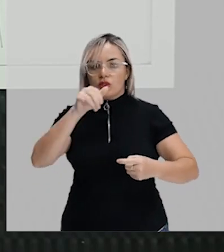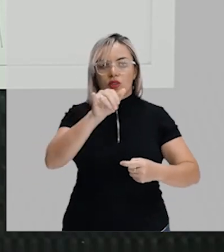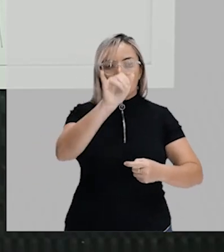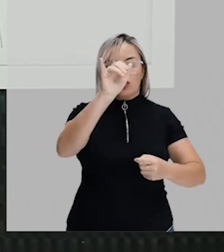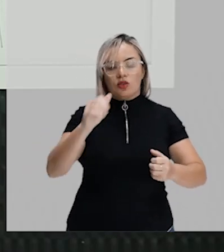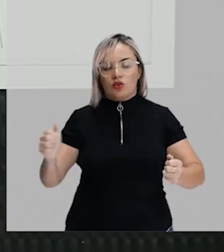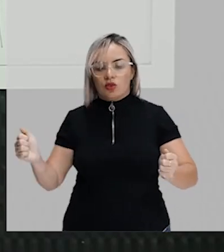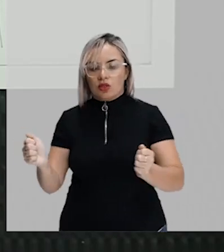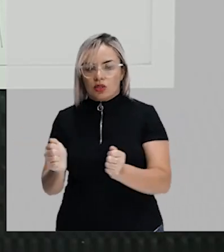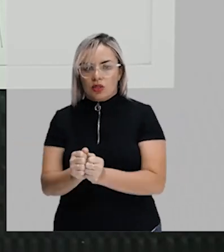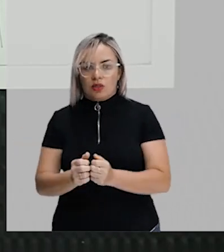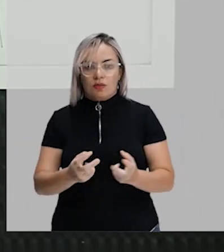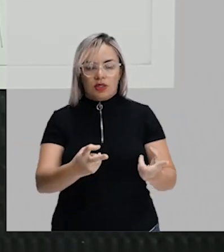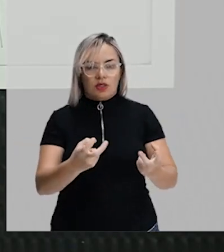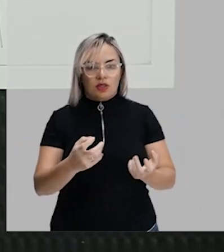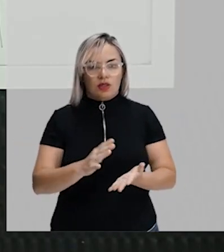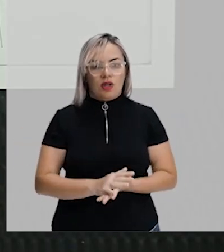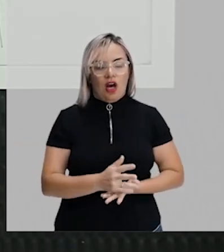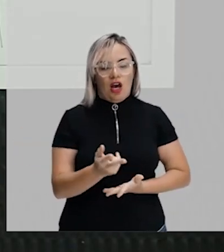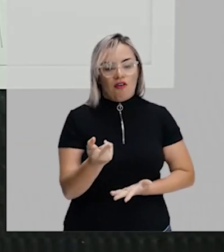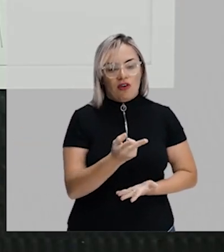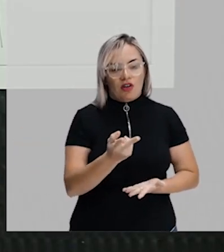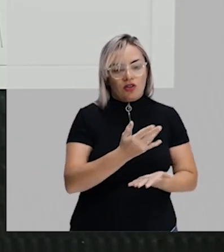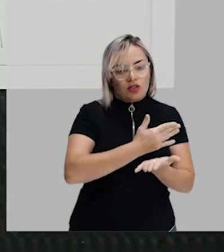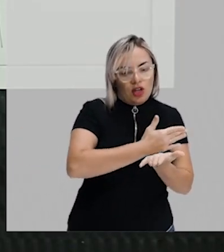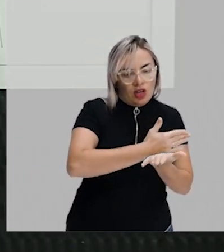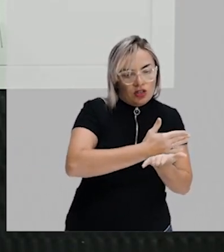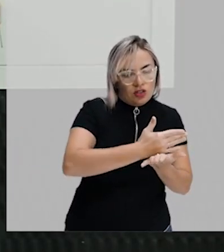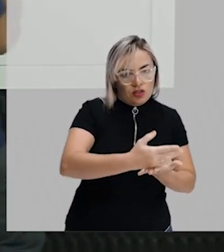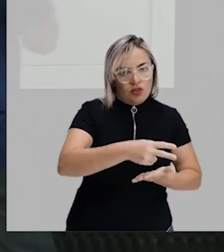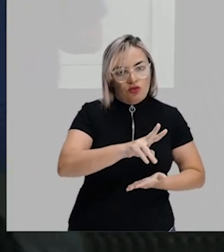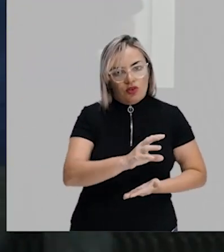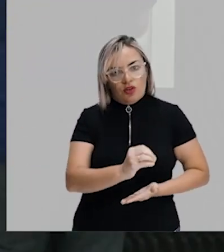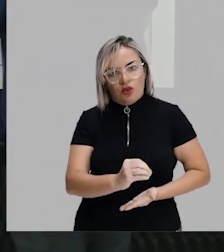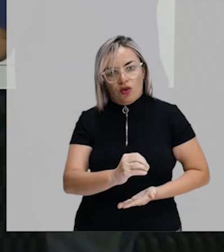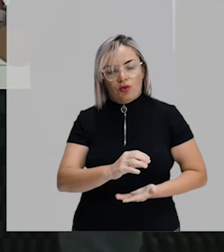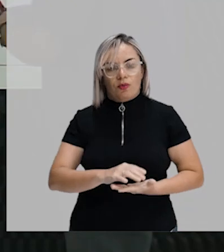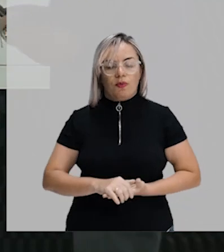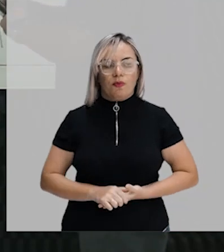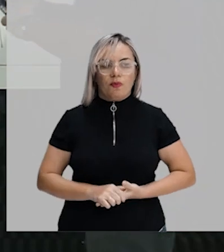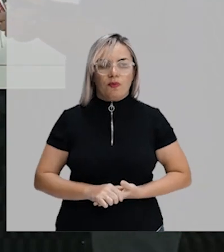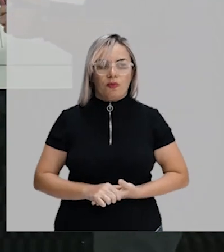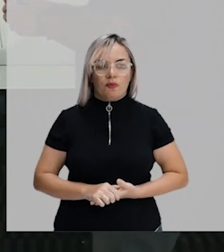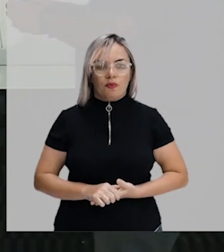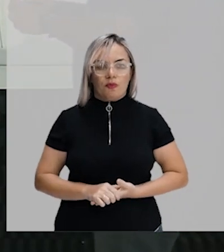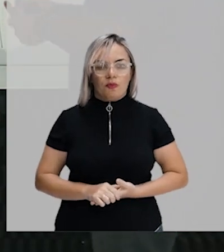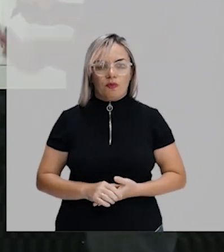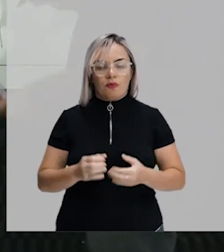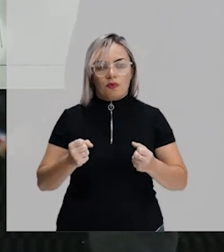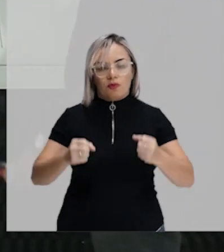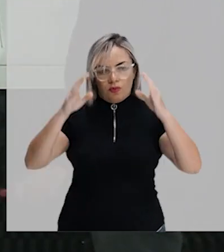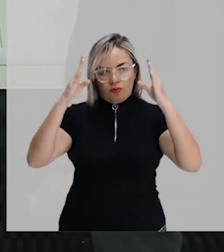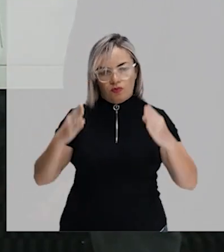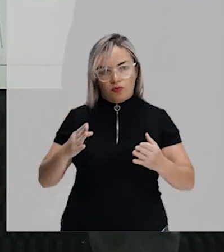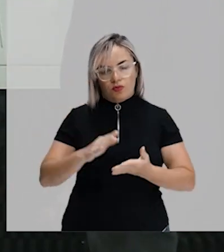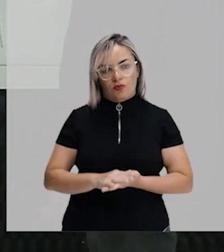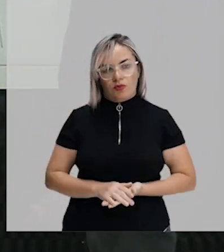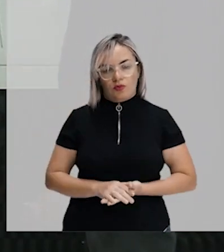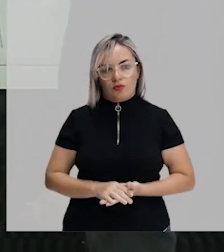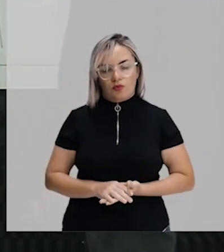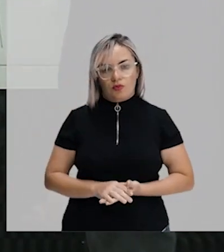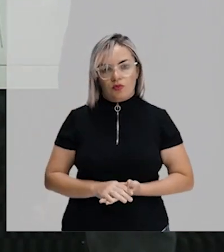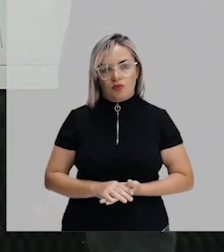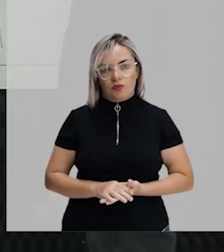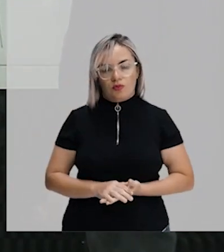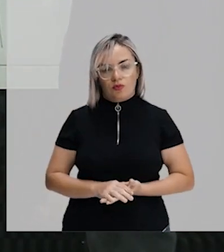velocidade inicial. Na velocidade inicial, para poder a gente definir logo, nós vamos ter ali o que nós chamamos